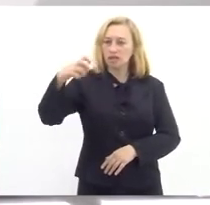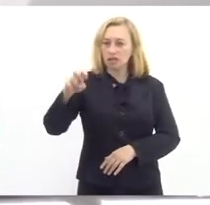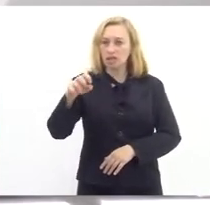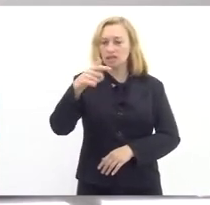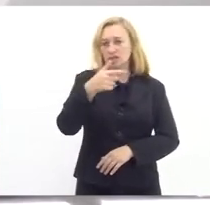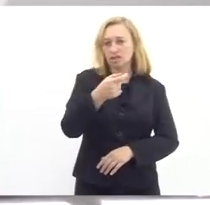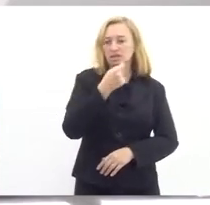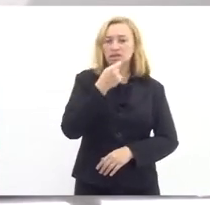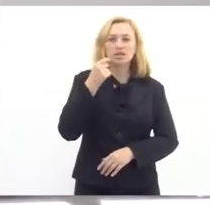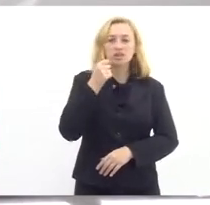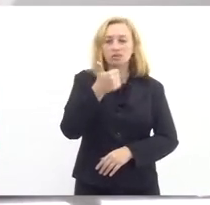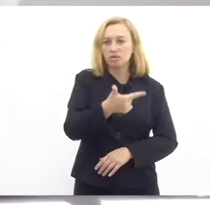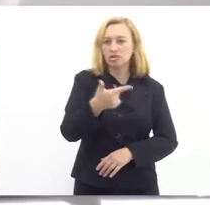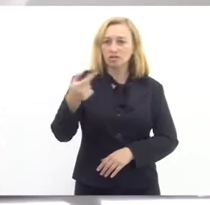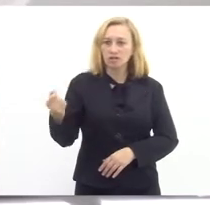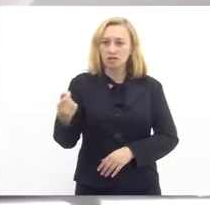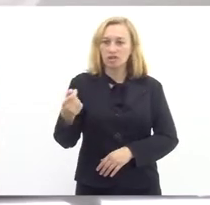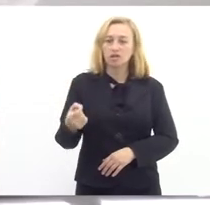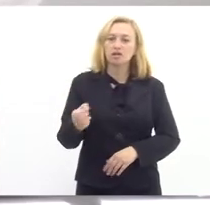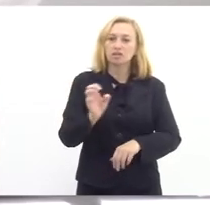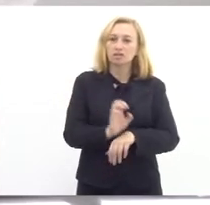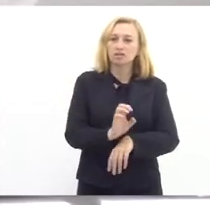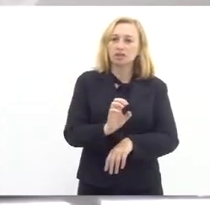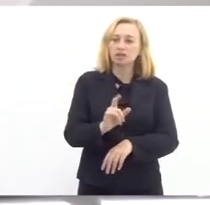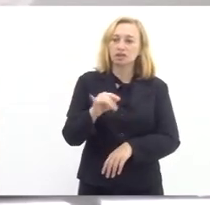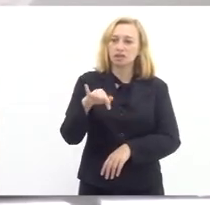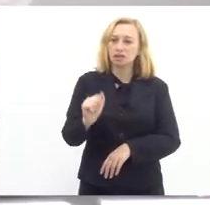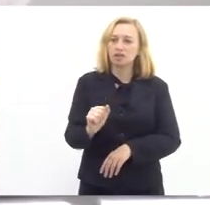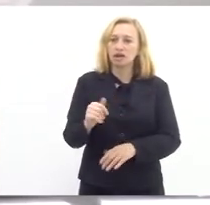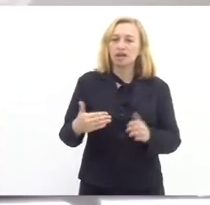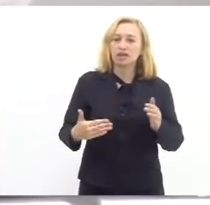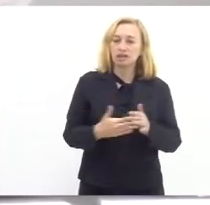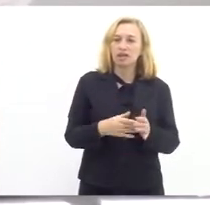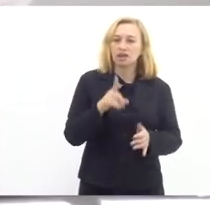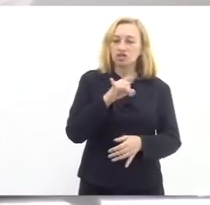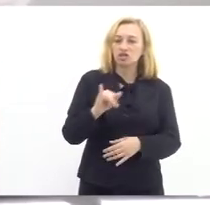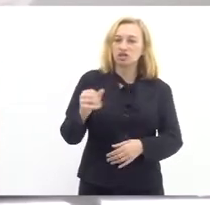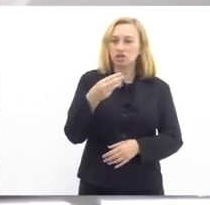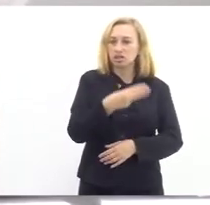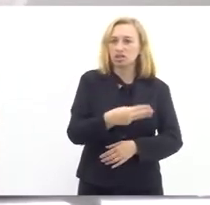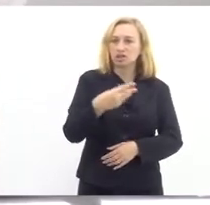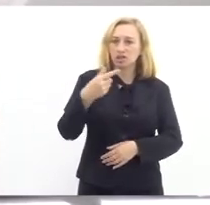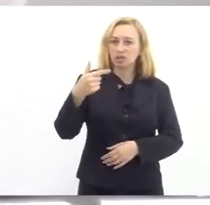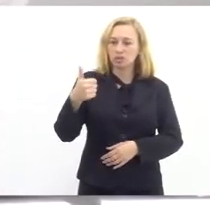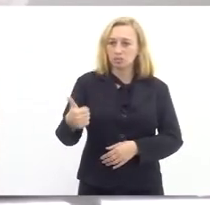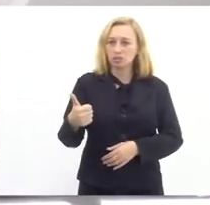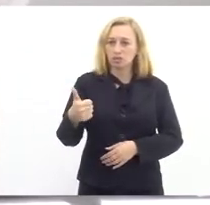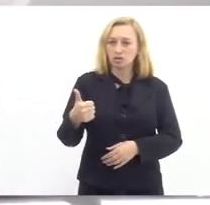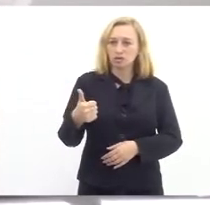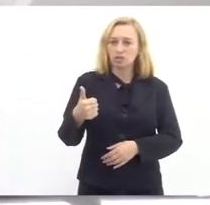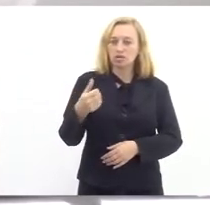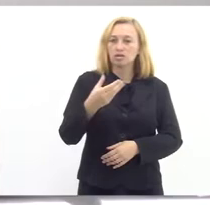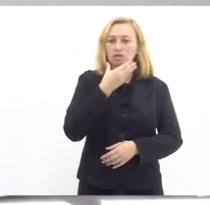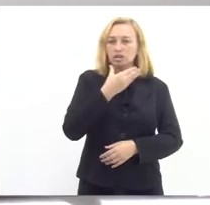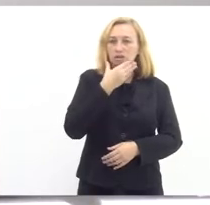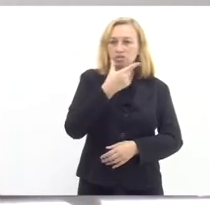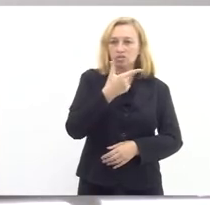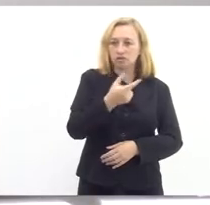2020, a aprovação do estado de calamidade até o dia 31 de dezembro de 2021.